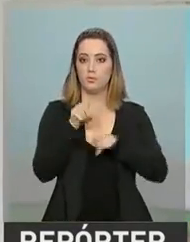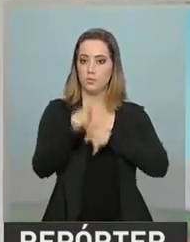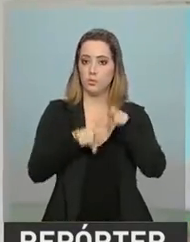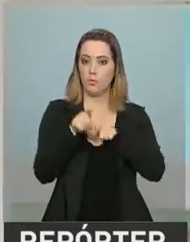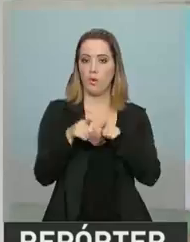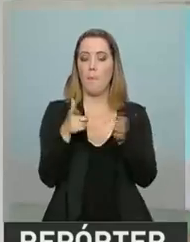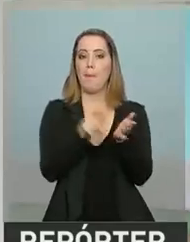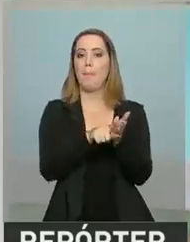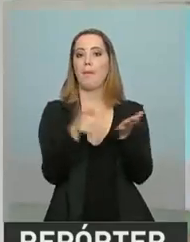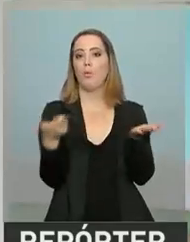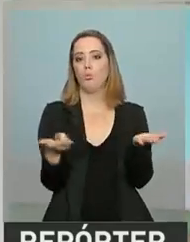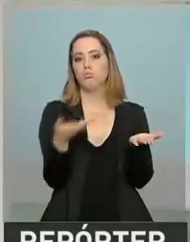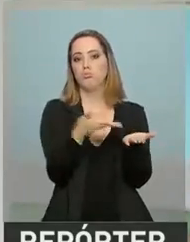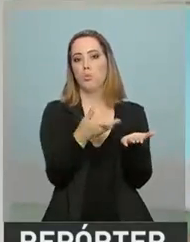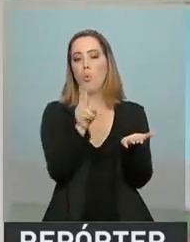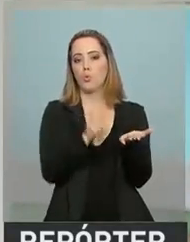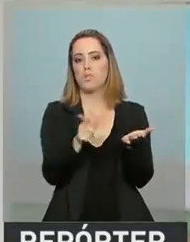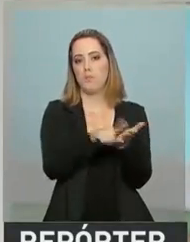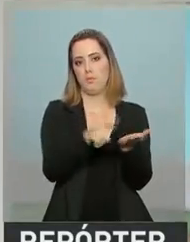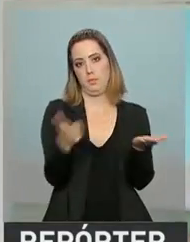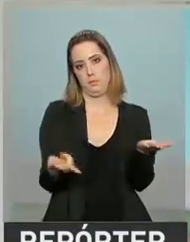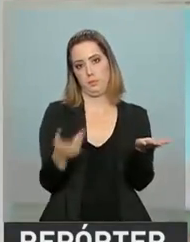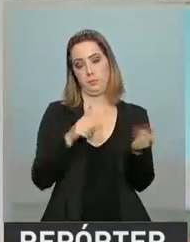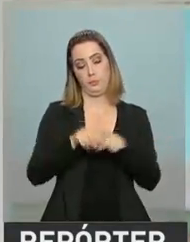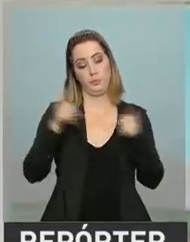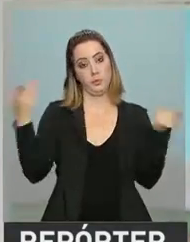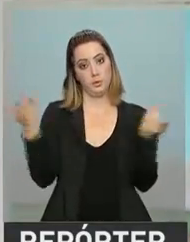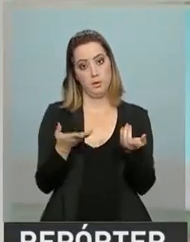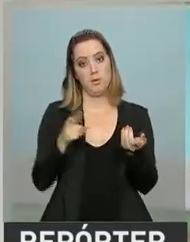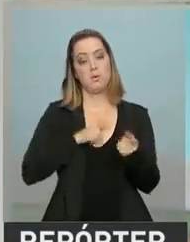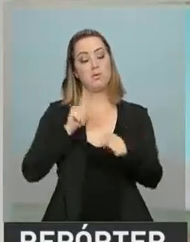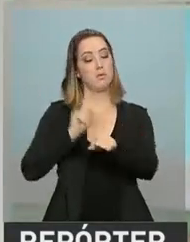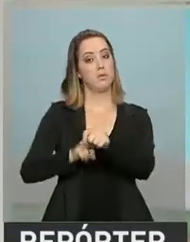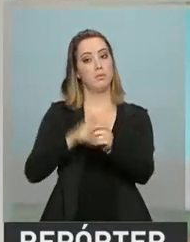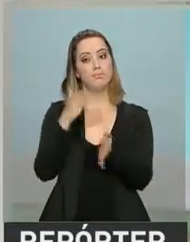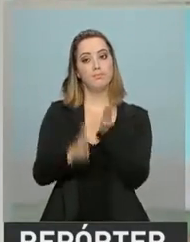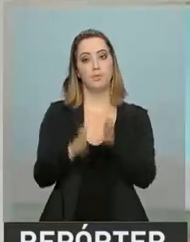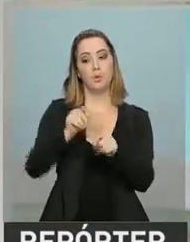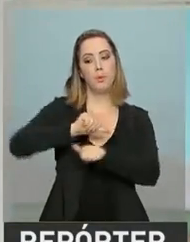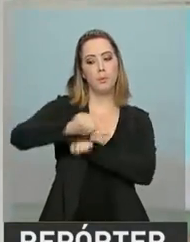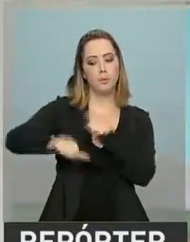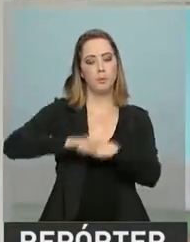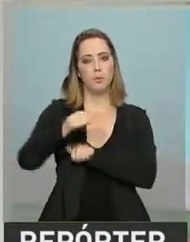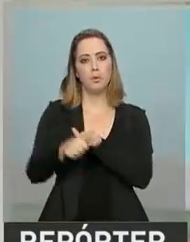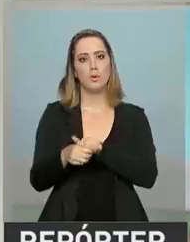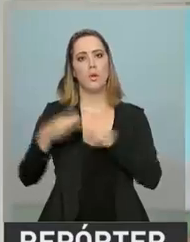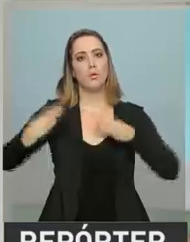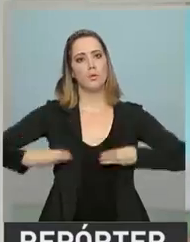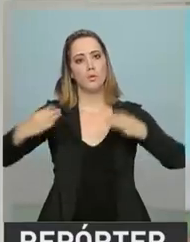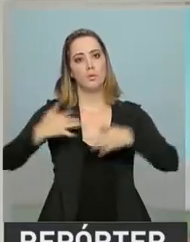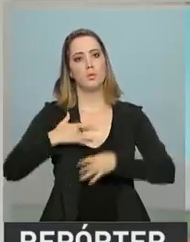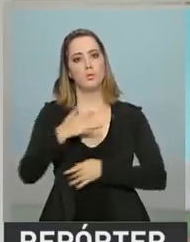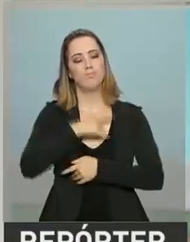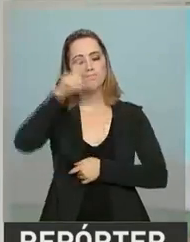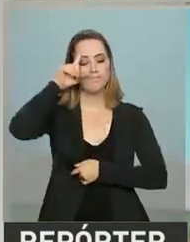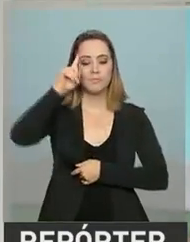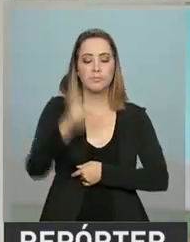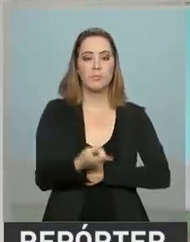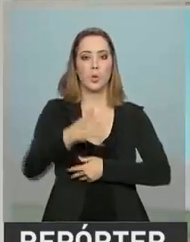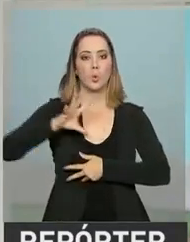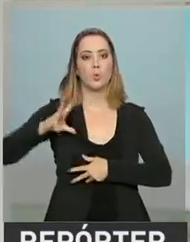em papel. Mas essa realidade tem prazo para mudar. O Ministério da Saúde determinou que todos os municípios do